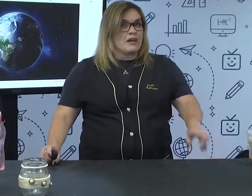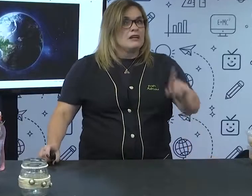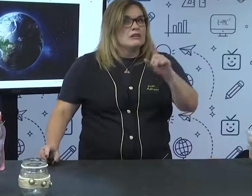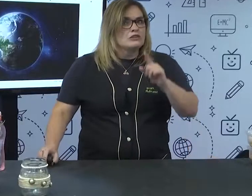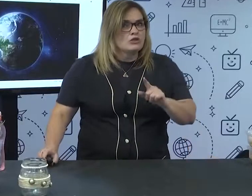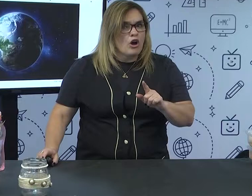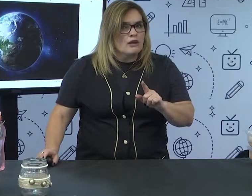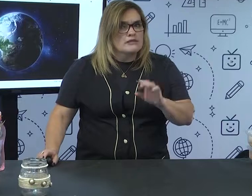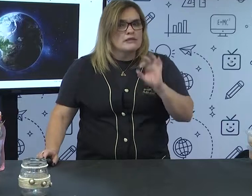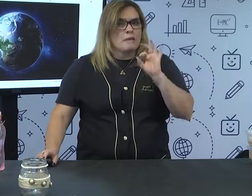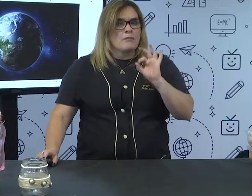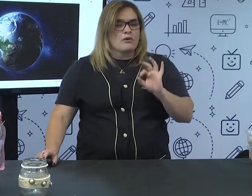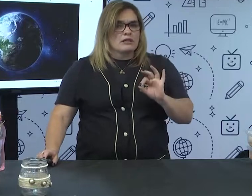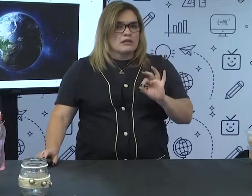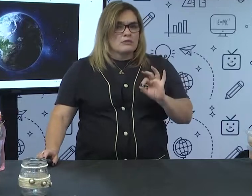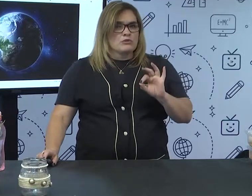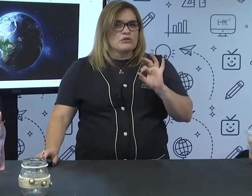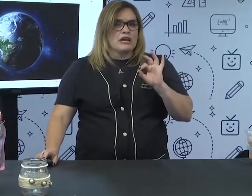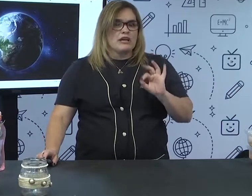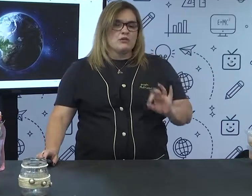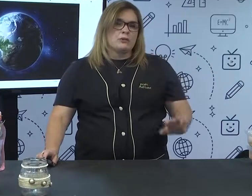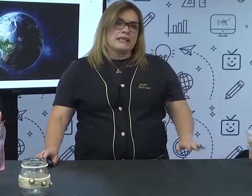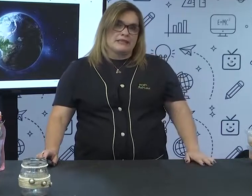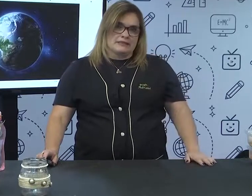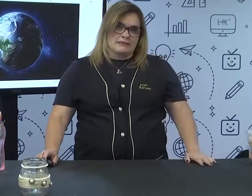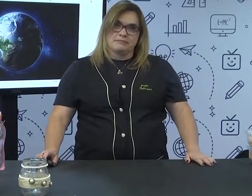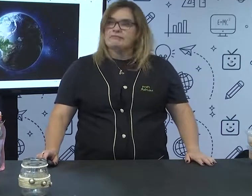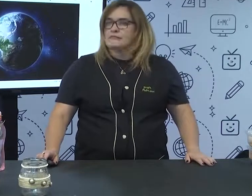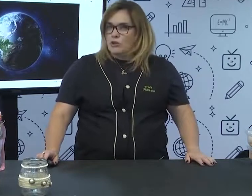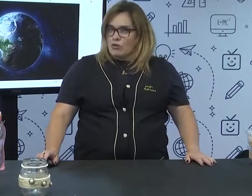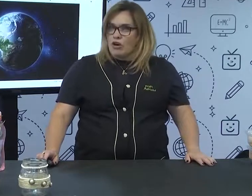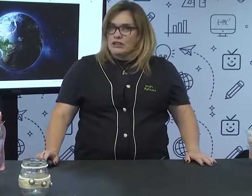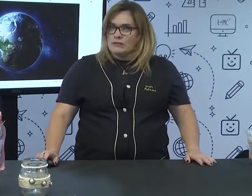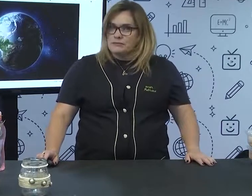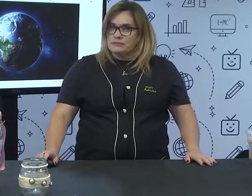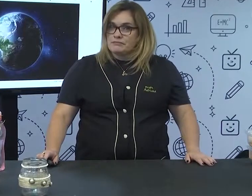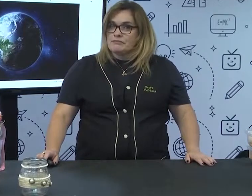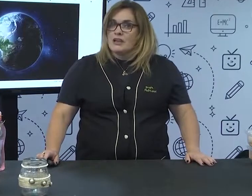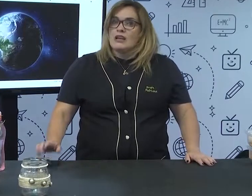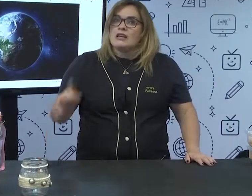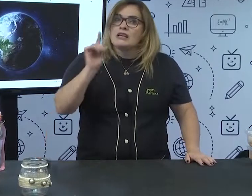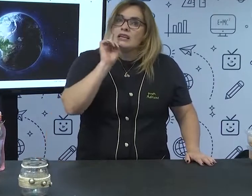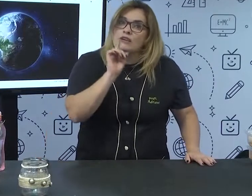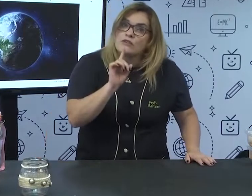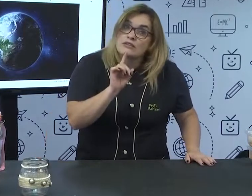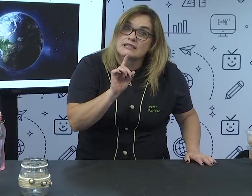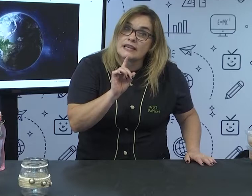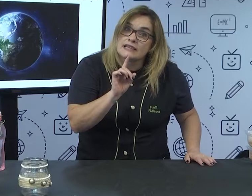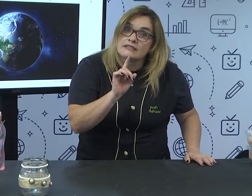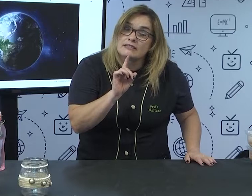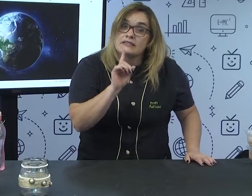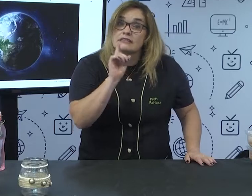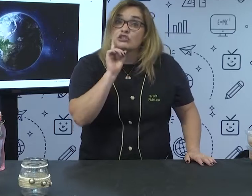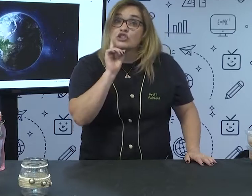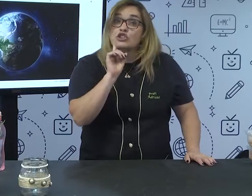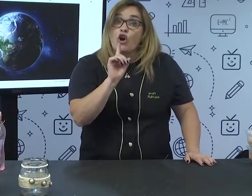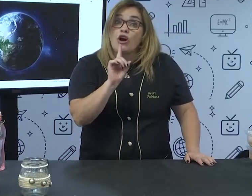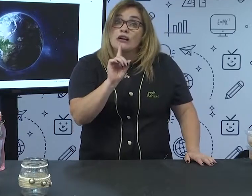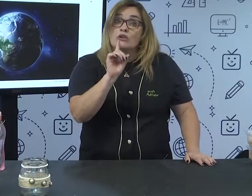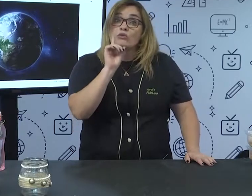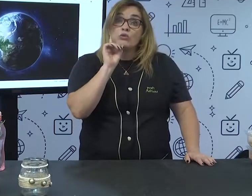bem. Nós moramos em um planeta, concorda? E